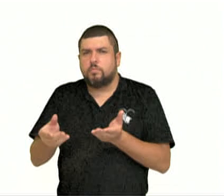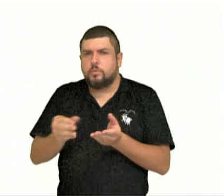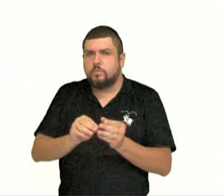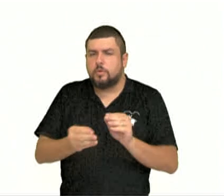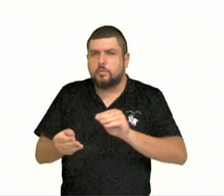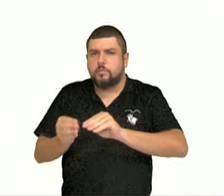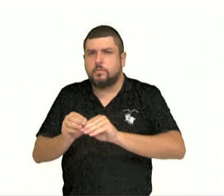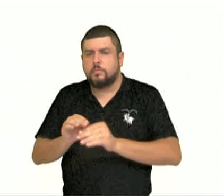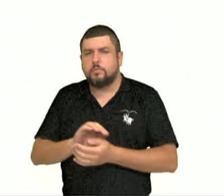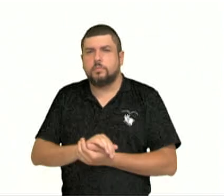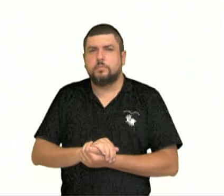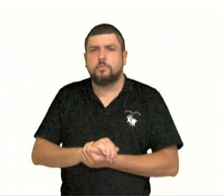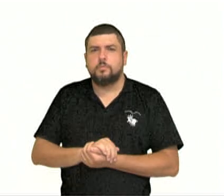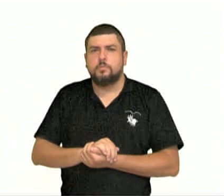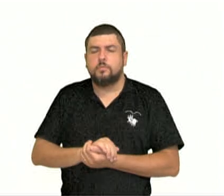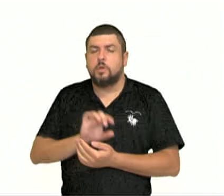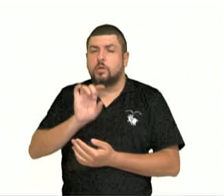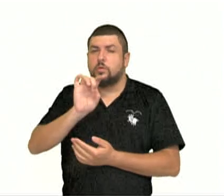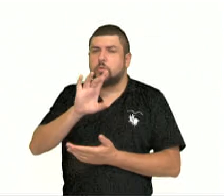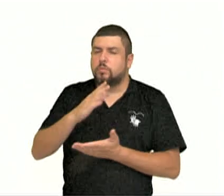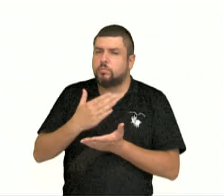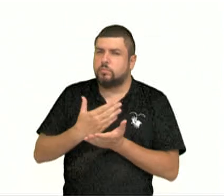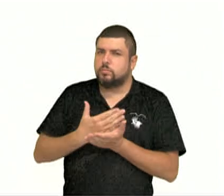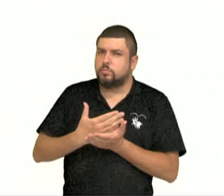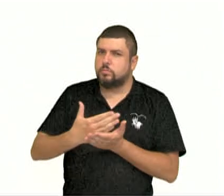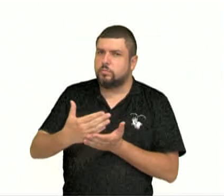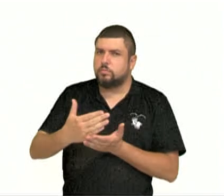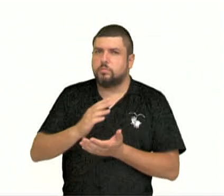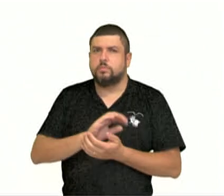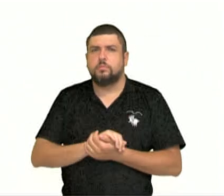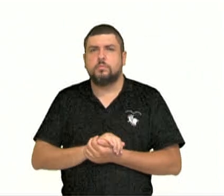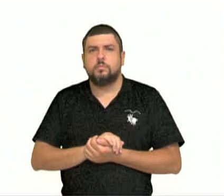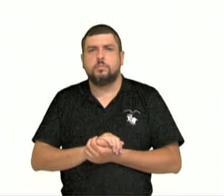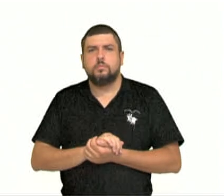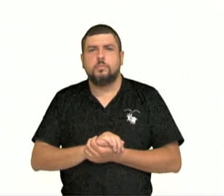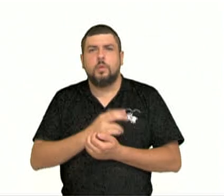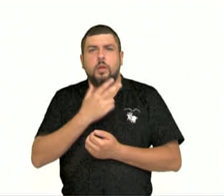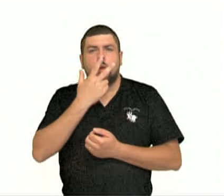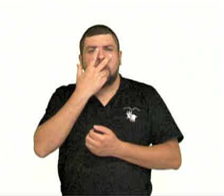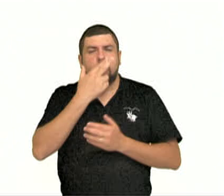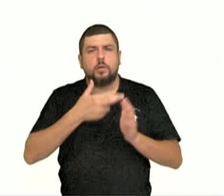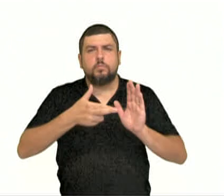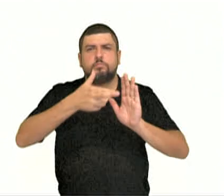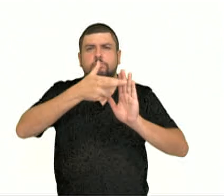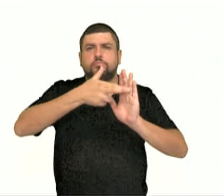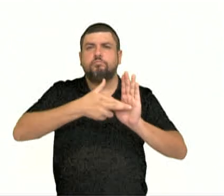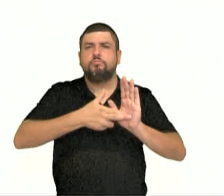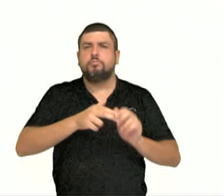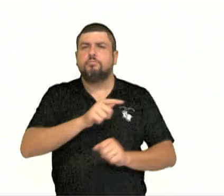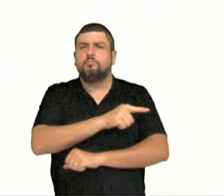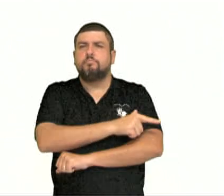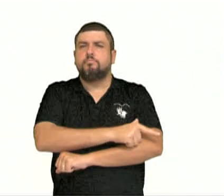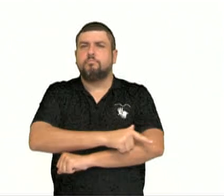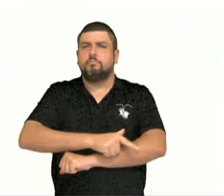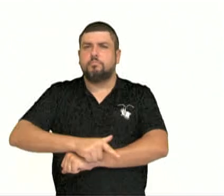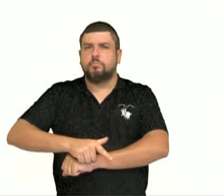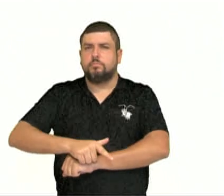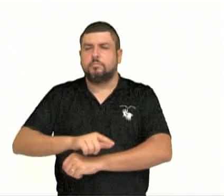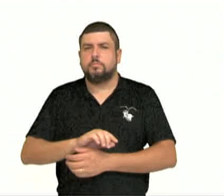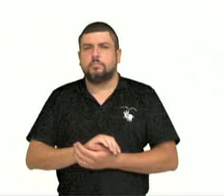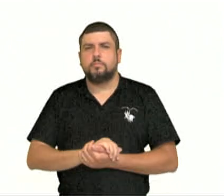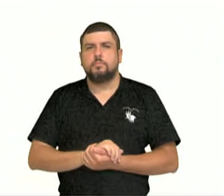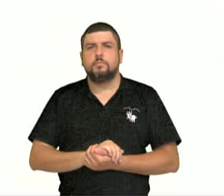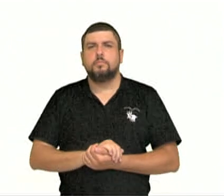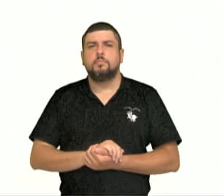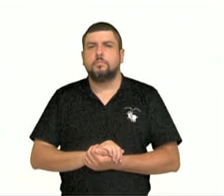para começar, isso só para começar, né? Estão parecendo aí já regras de etiqueta, não? Extraiga a raiz quadrada de